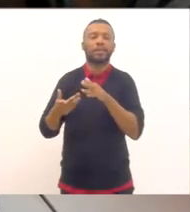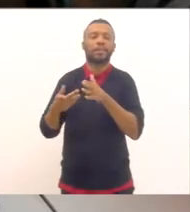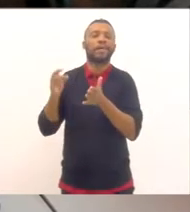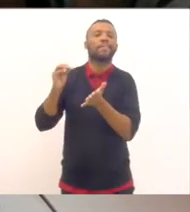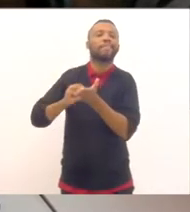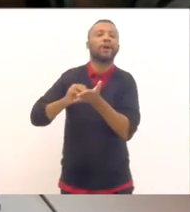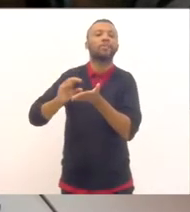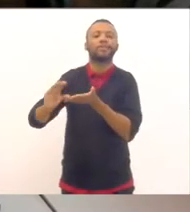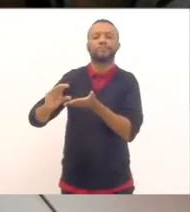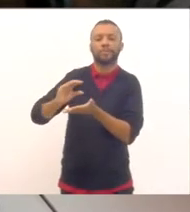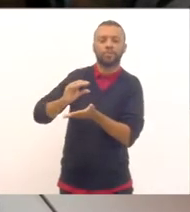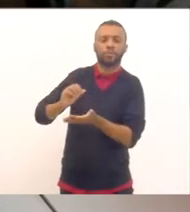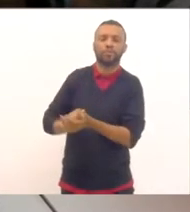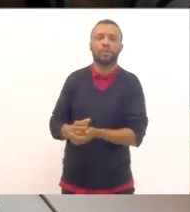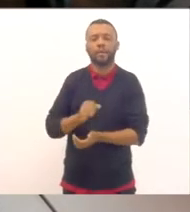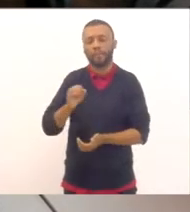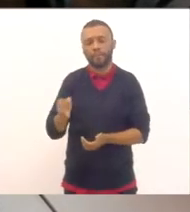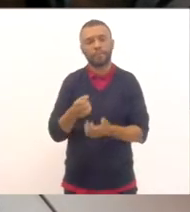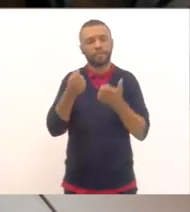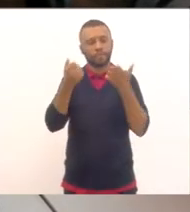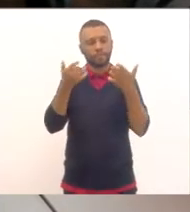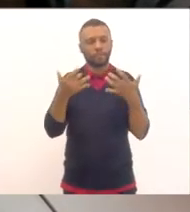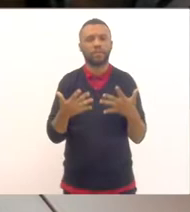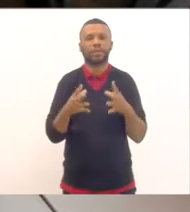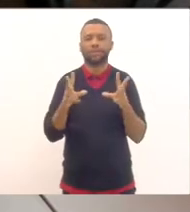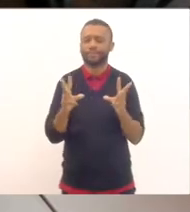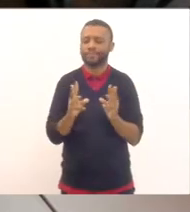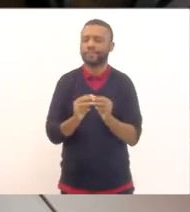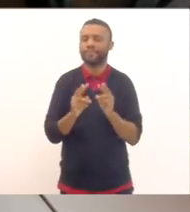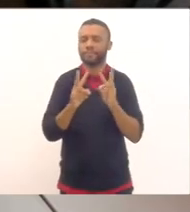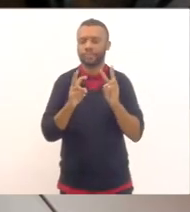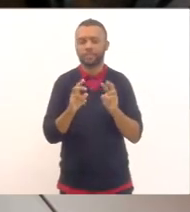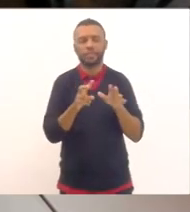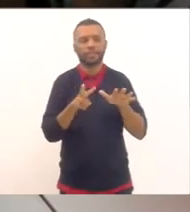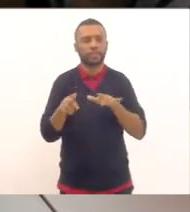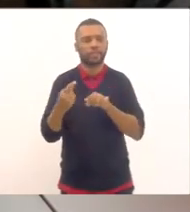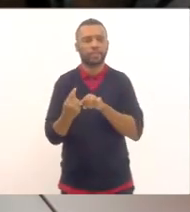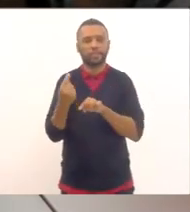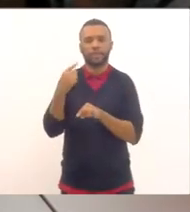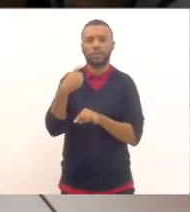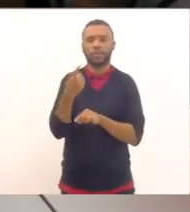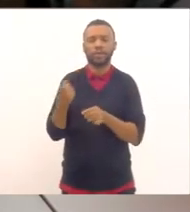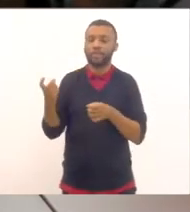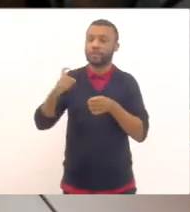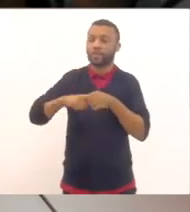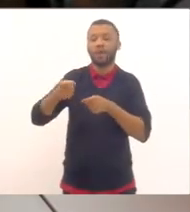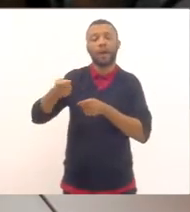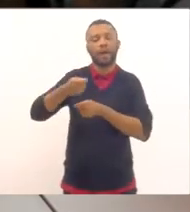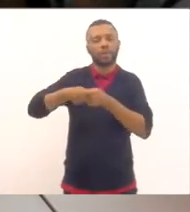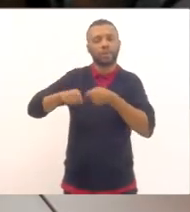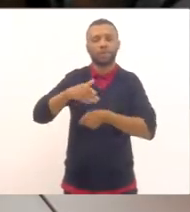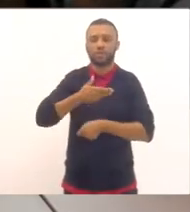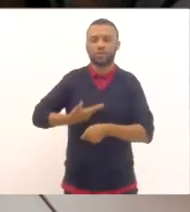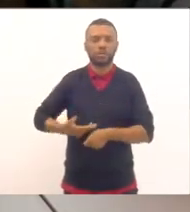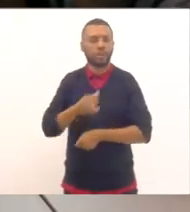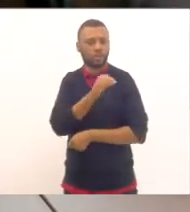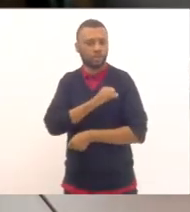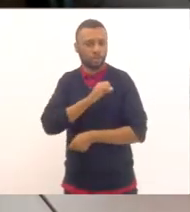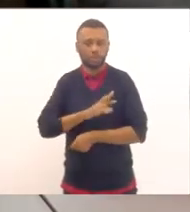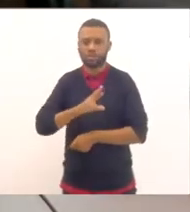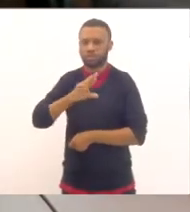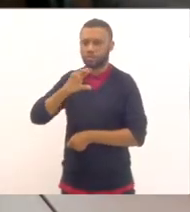e aproveitando para falar disso semana passada nós retomamos a negociação com o estado